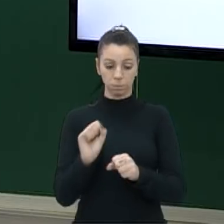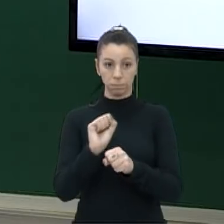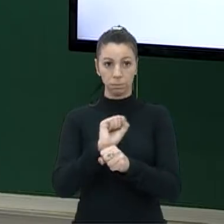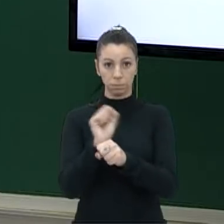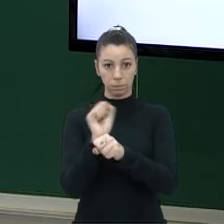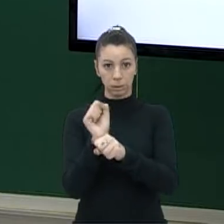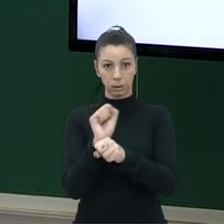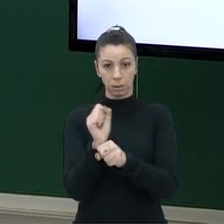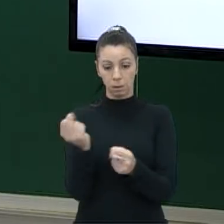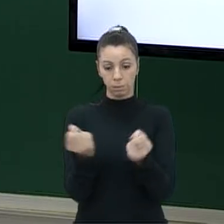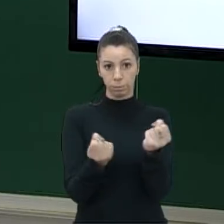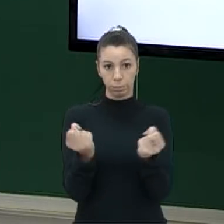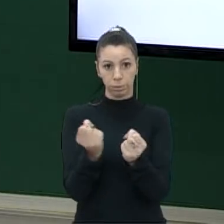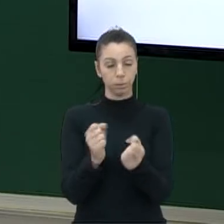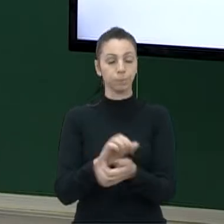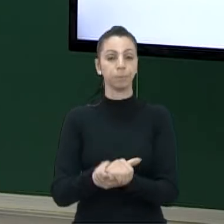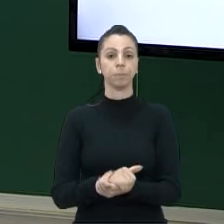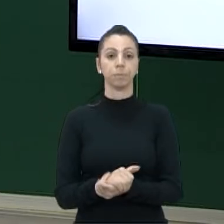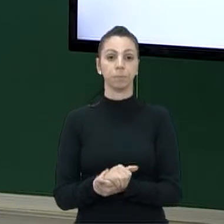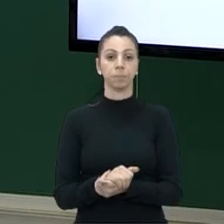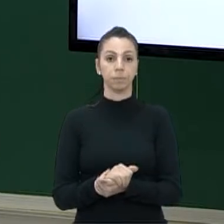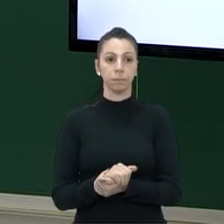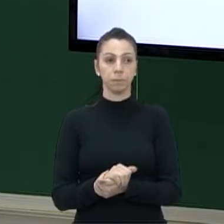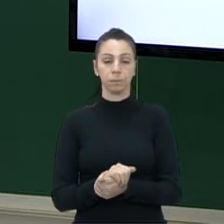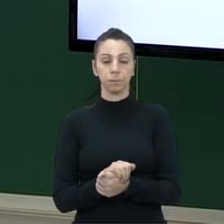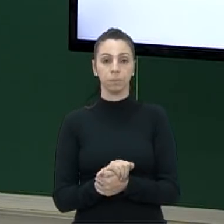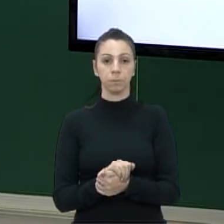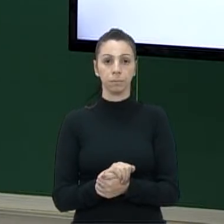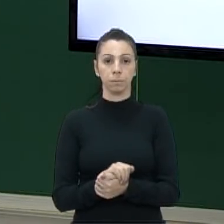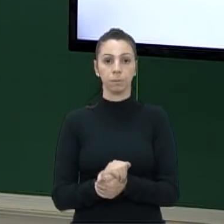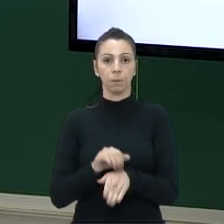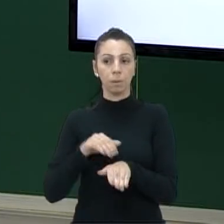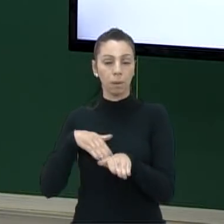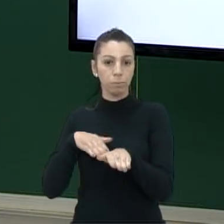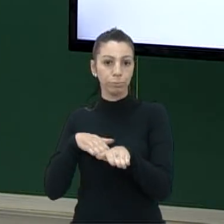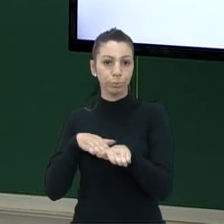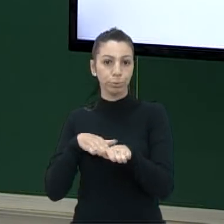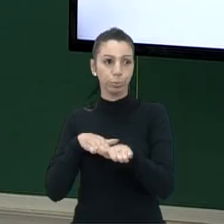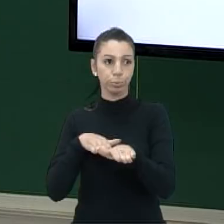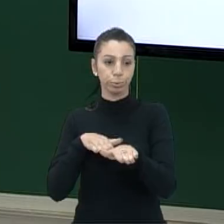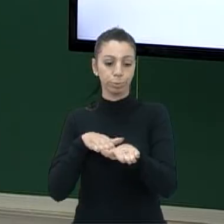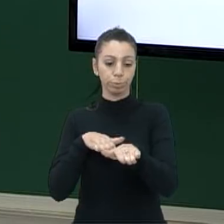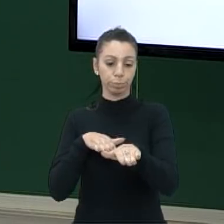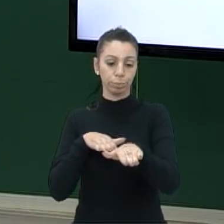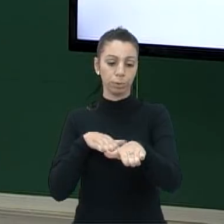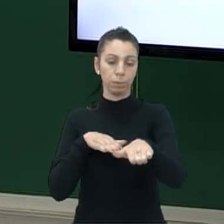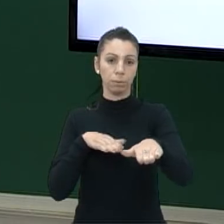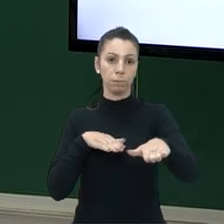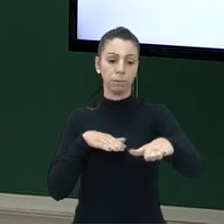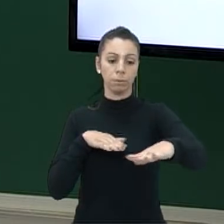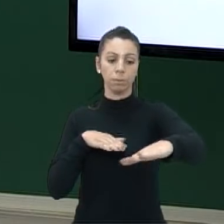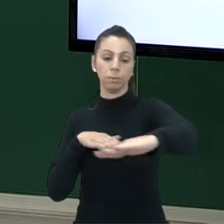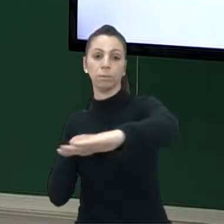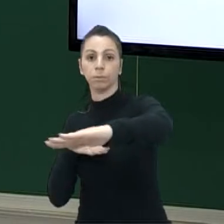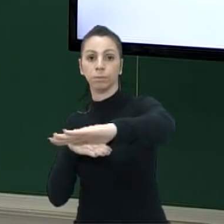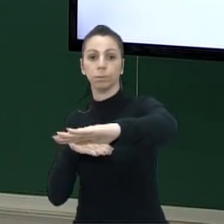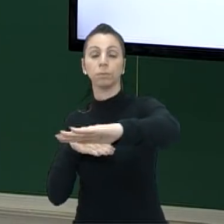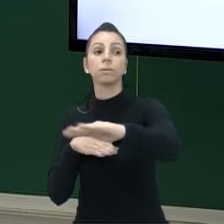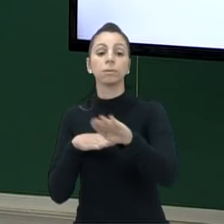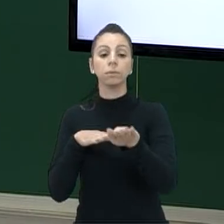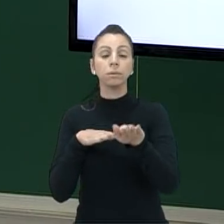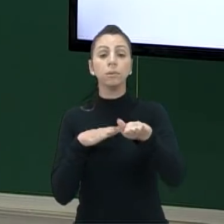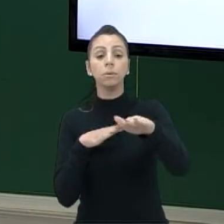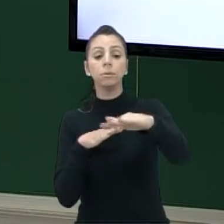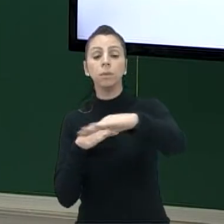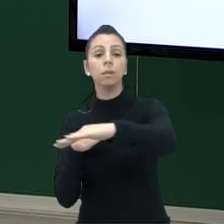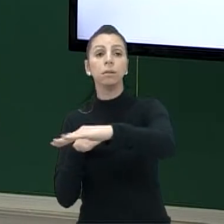fazendo a curva. E, de acordo com a nossa primeira lei de Newton, toda vez que o veículo está fazendo essa curva aqui, tem que ter